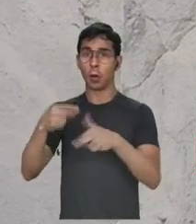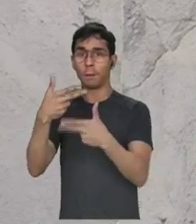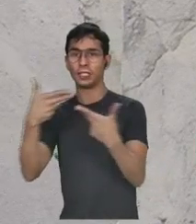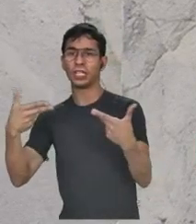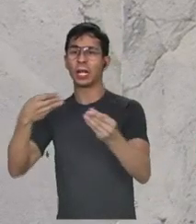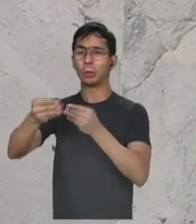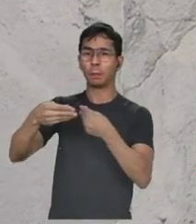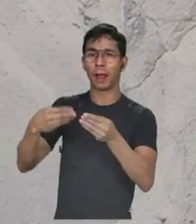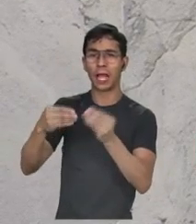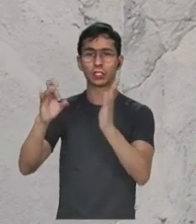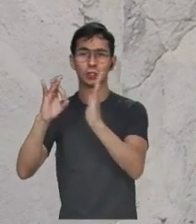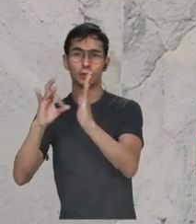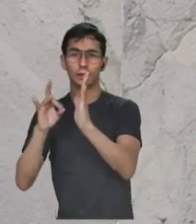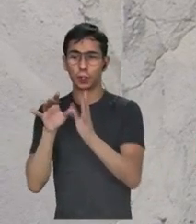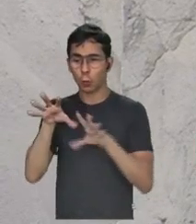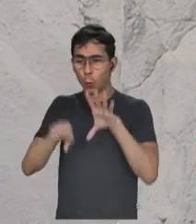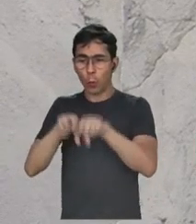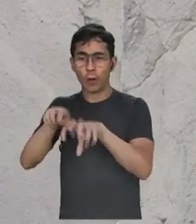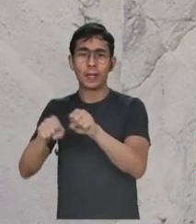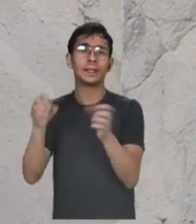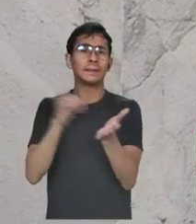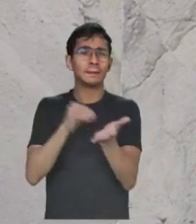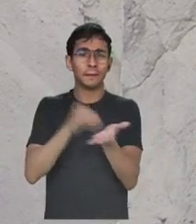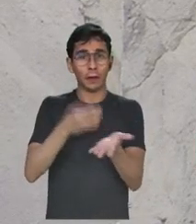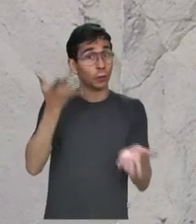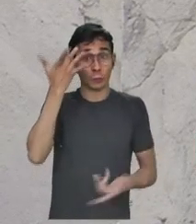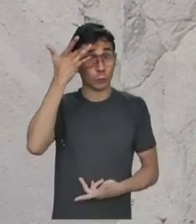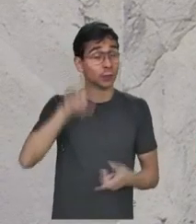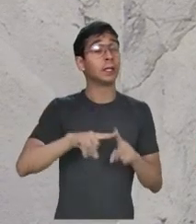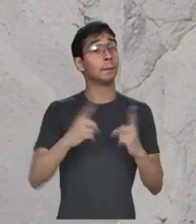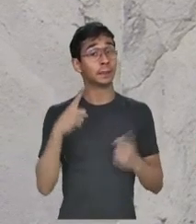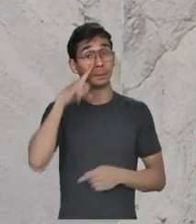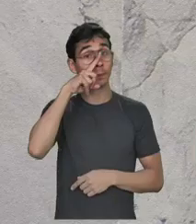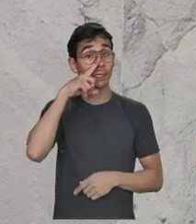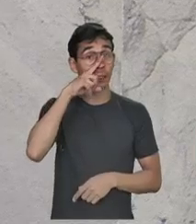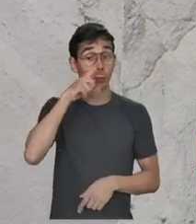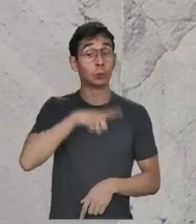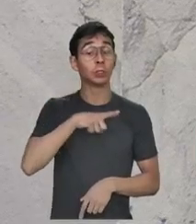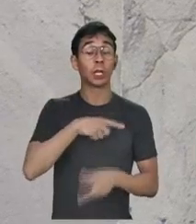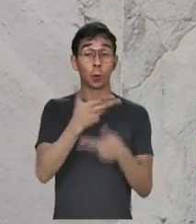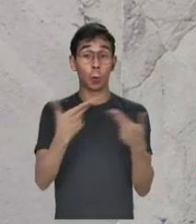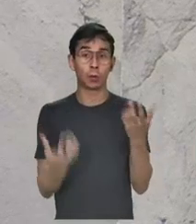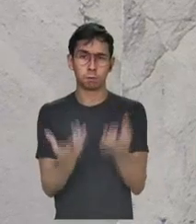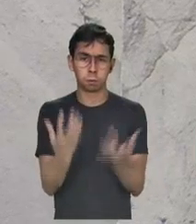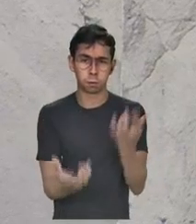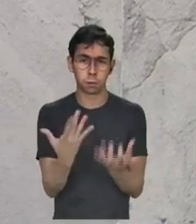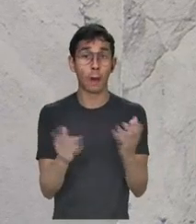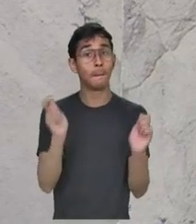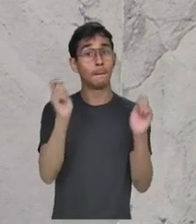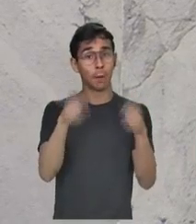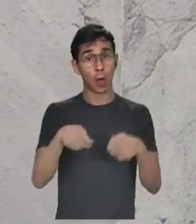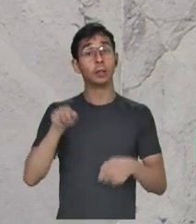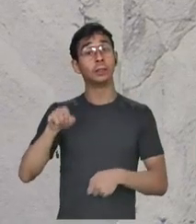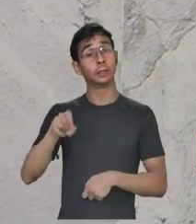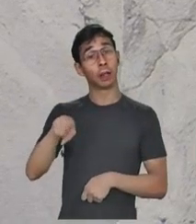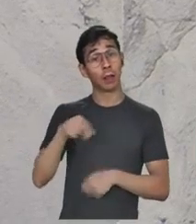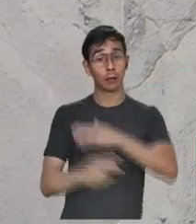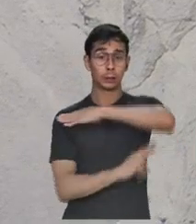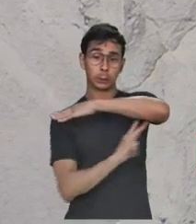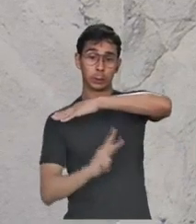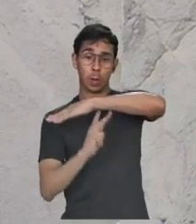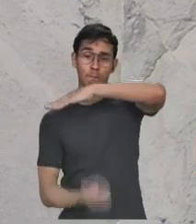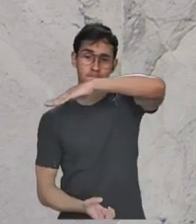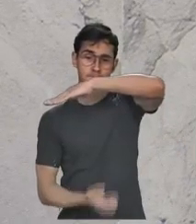não sei se alguém está recolhendo aquele material mas é um perigo material inflamável porque a hora que botar fogo na quilo é